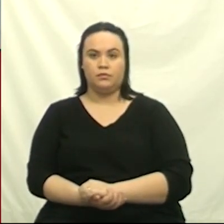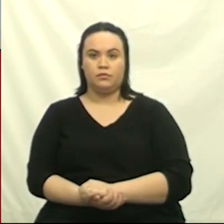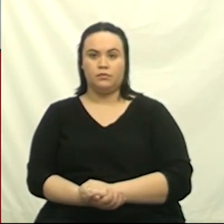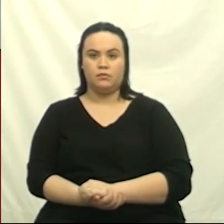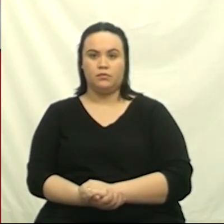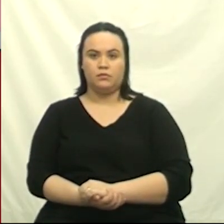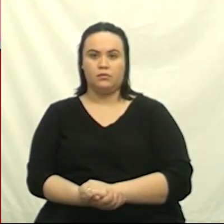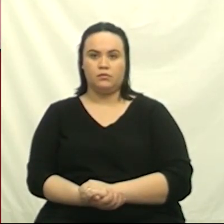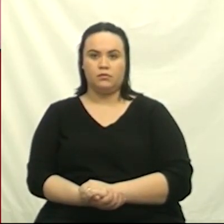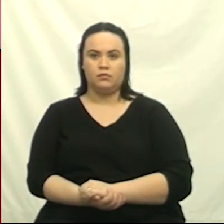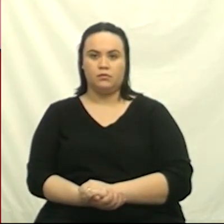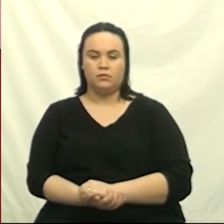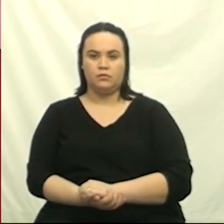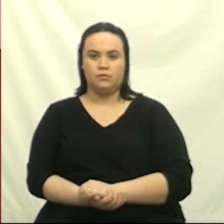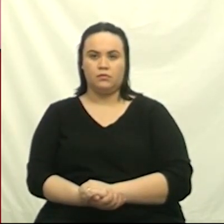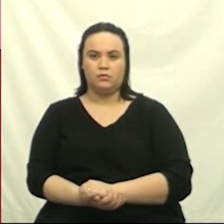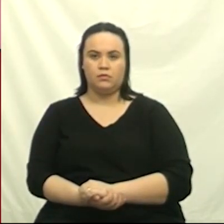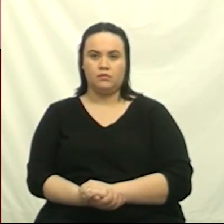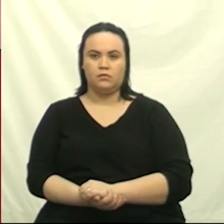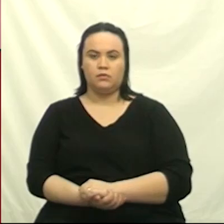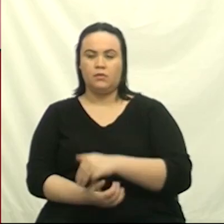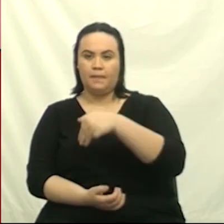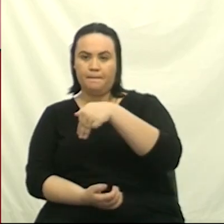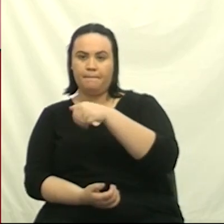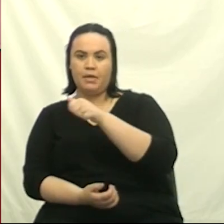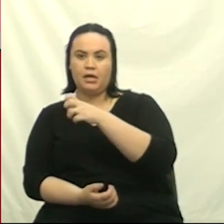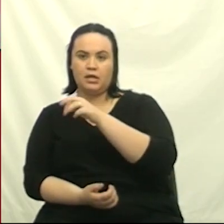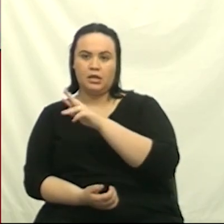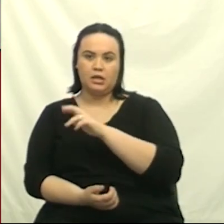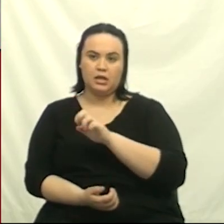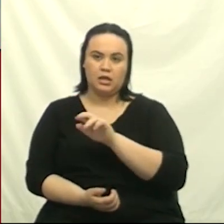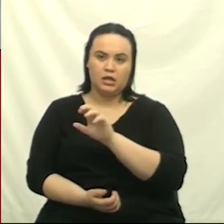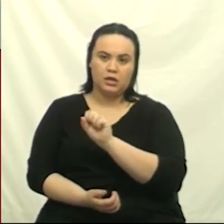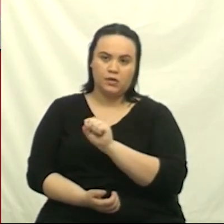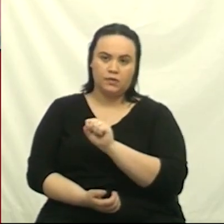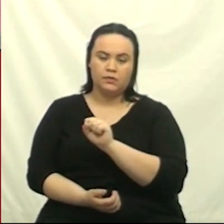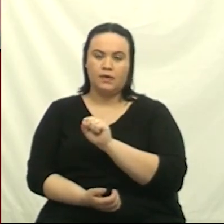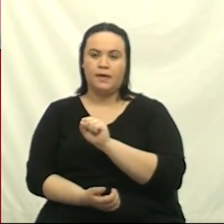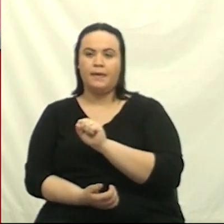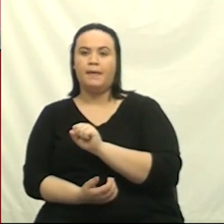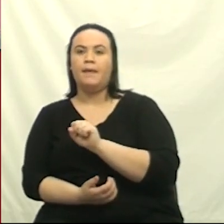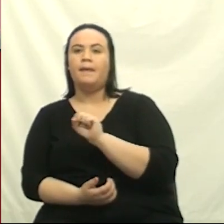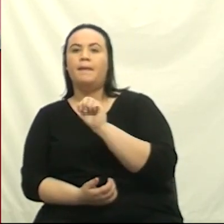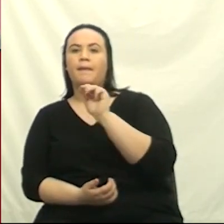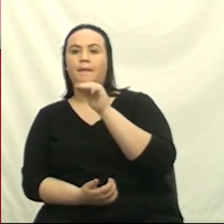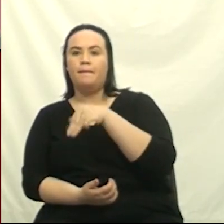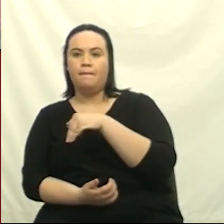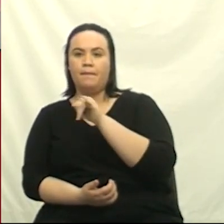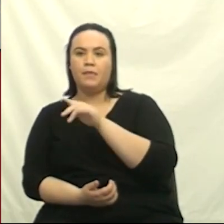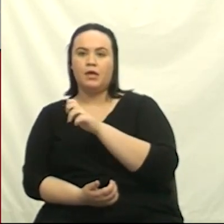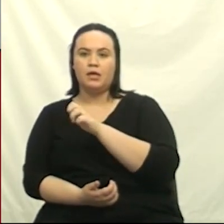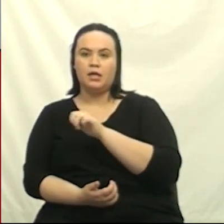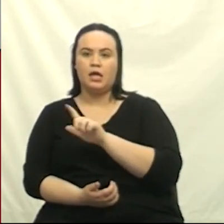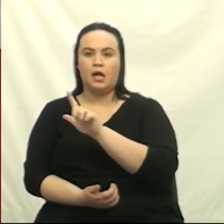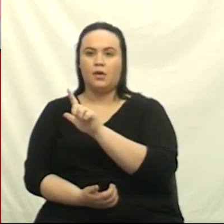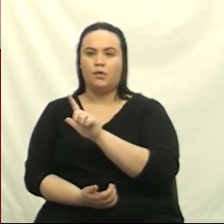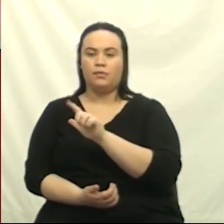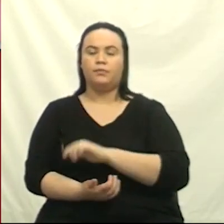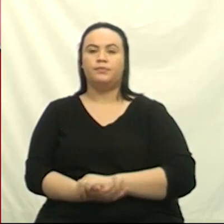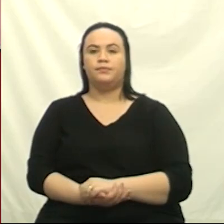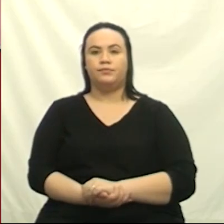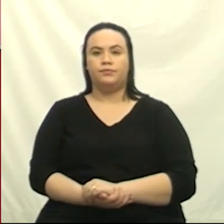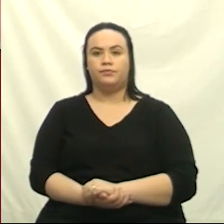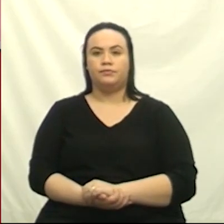Vitor Tinelli Matheus Carminati e Miguel Teixeira Carole